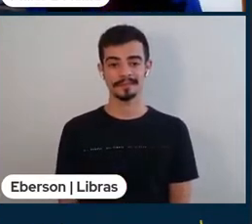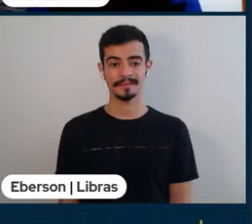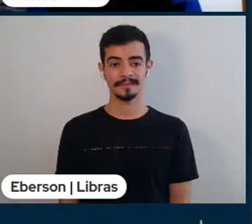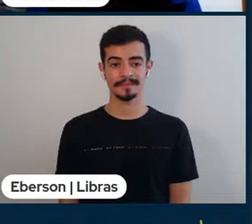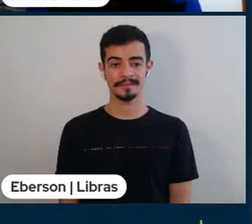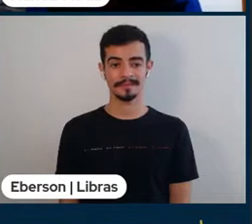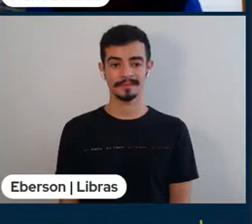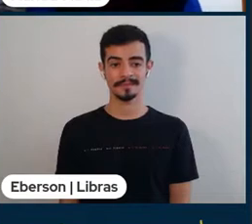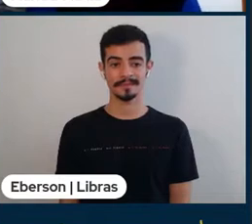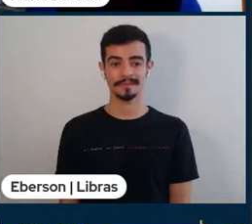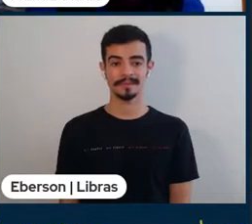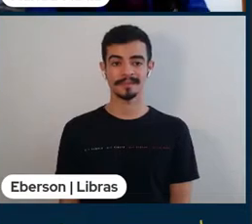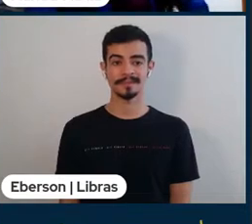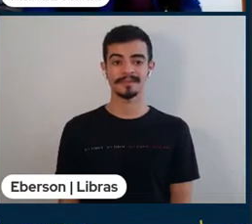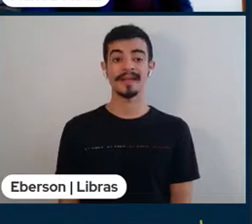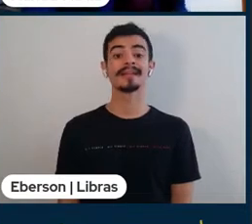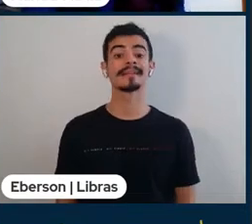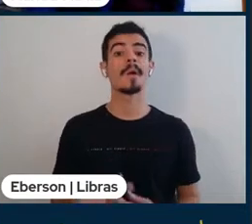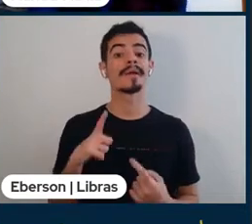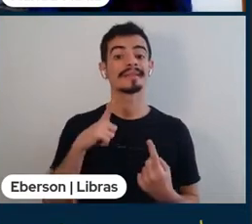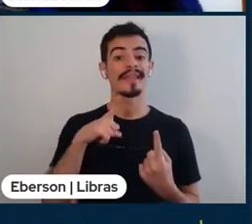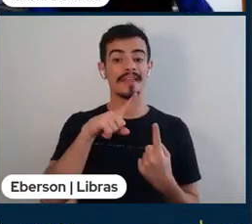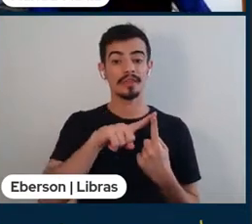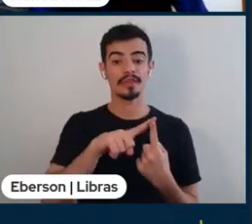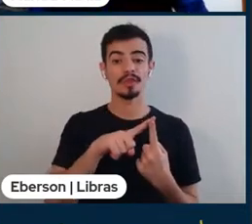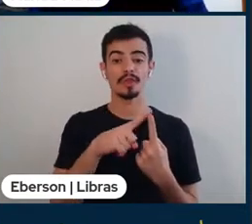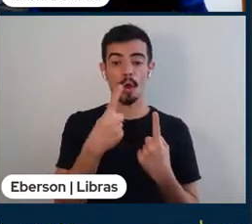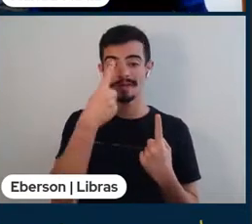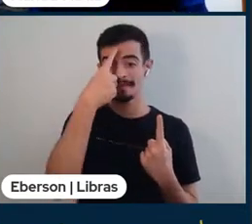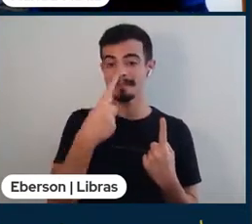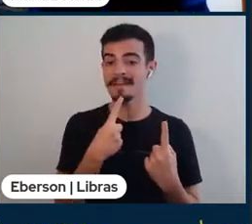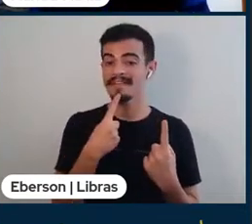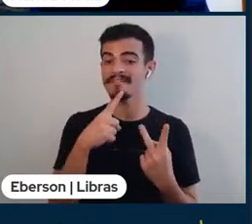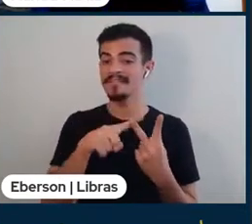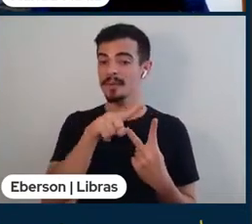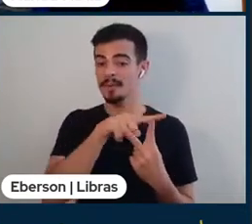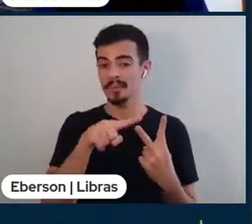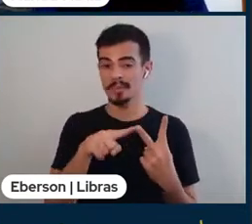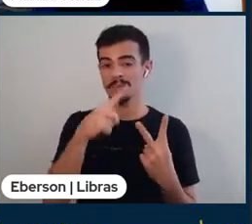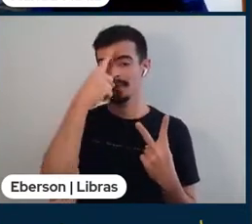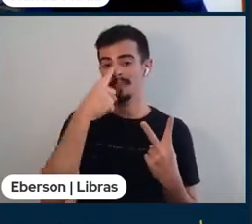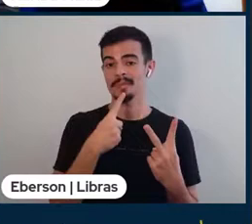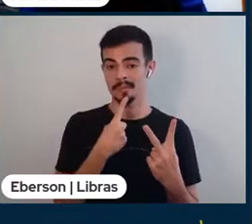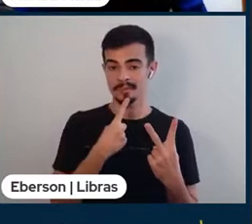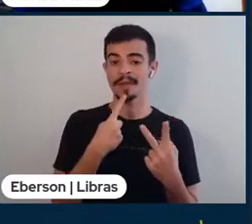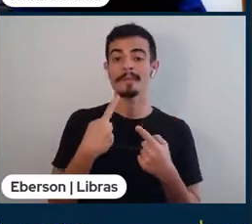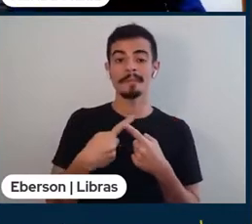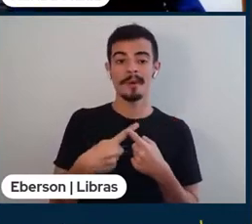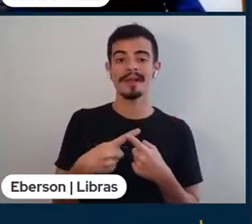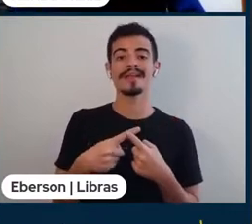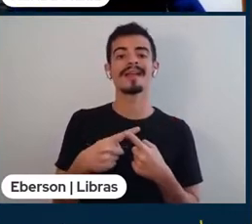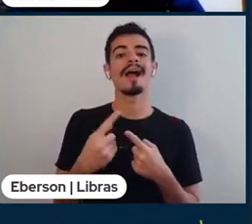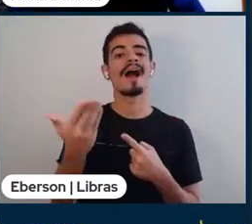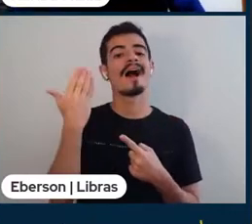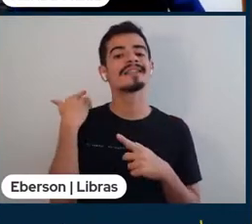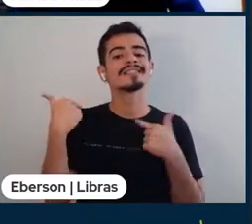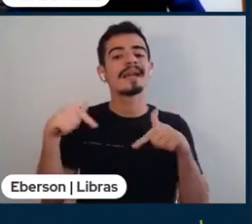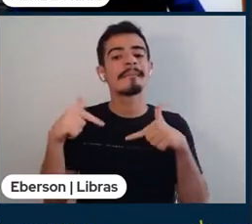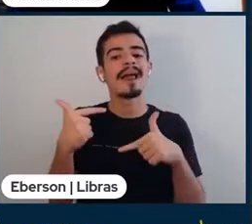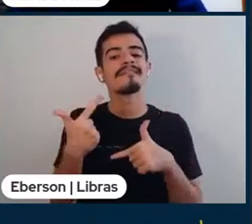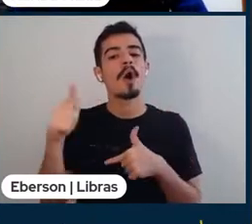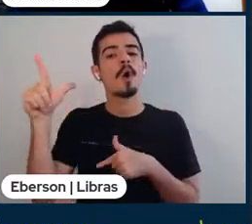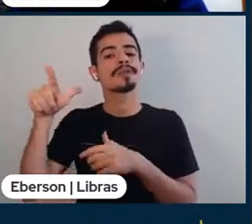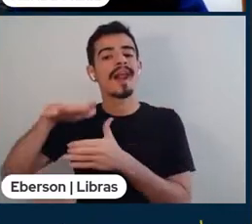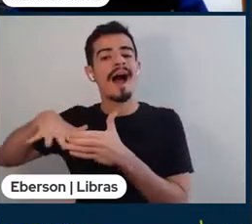dois perfis aqui, né? Então a gente já tem um... Vocês duas, né, no caso, já vieram de outras áreas. E querendo ou não, isso é